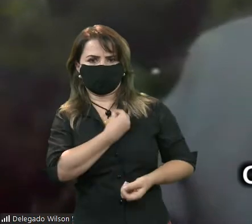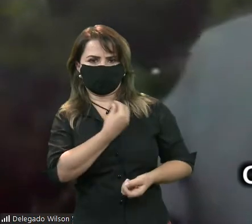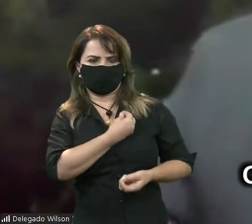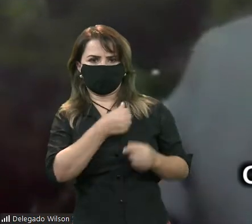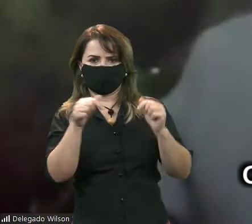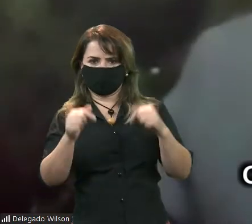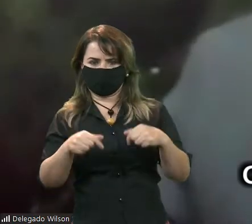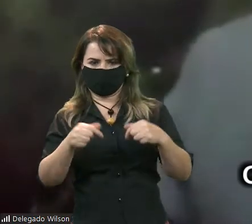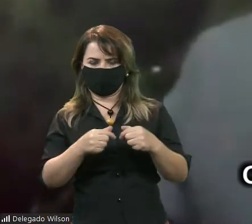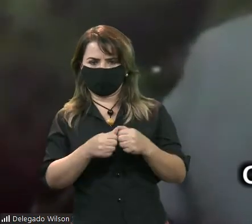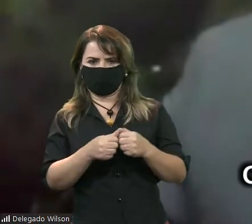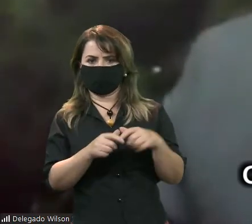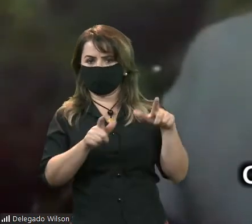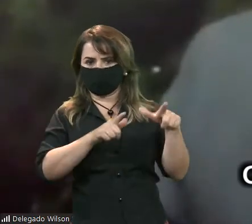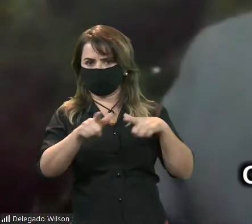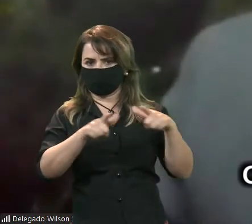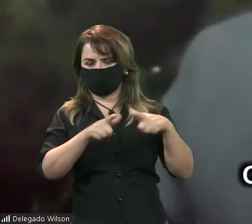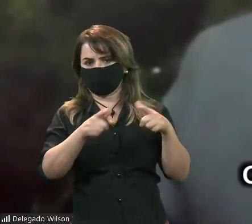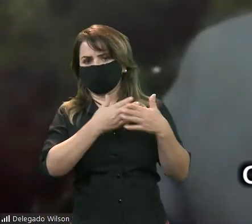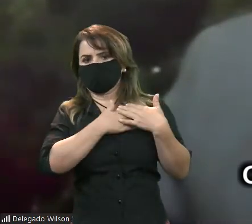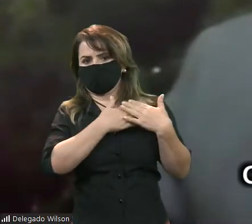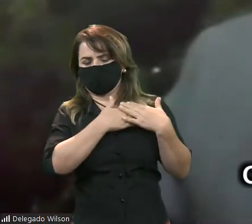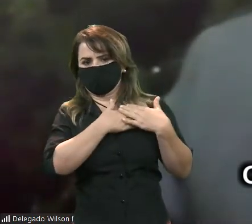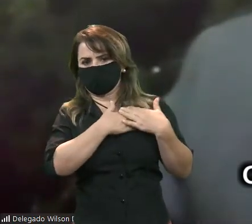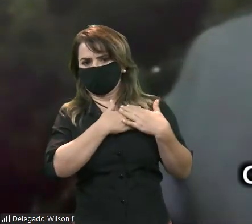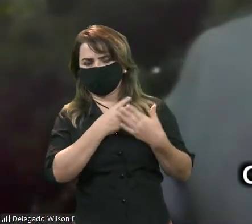realmente cumprindo o nosso dever,